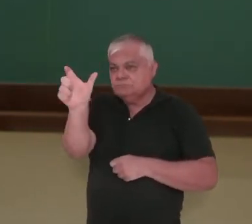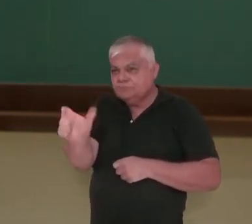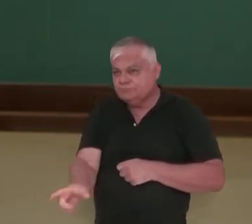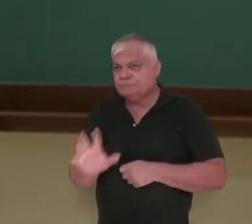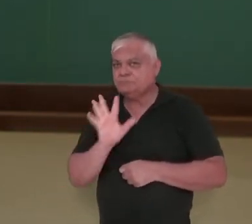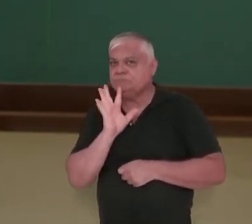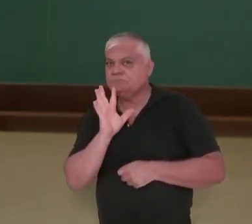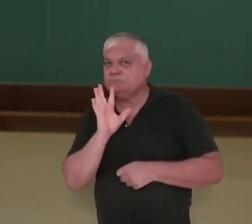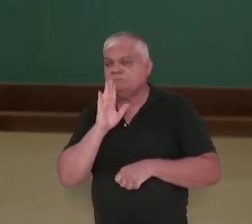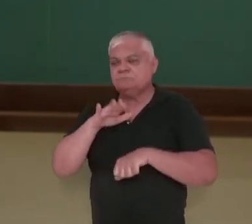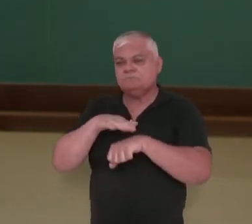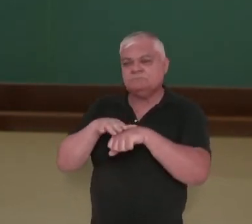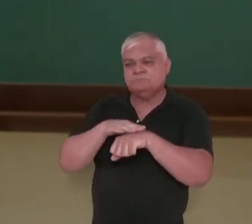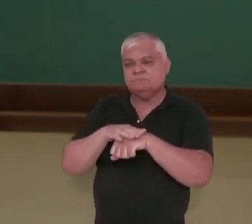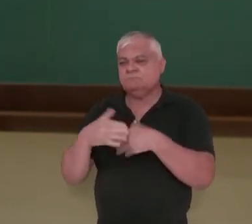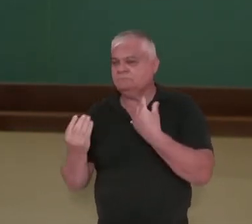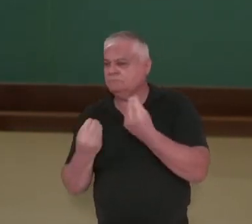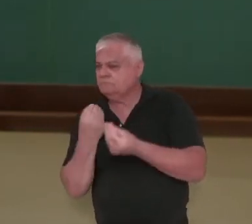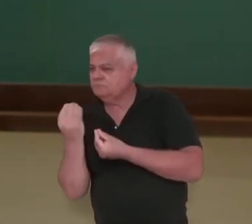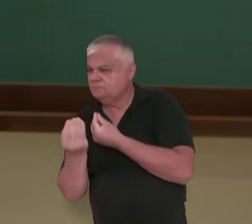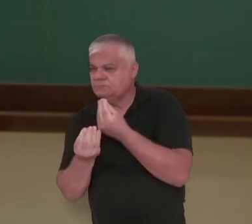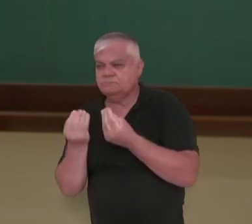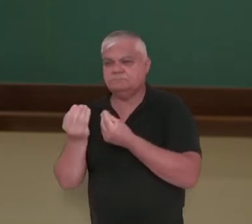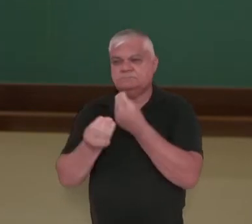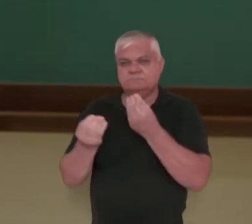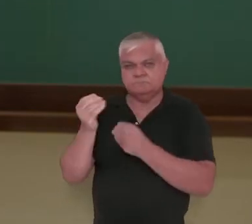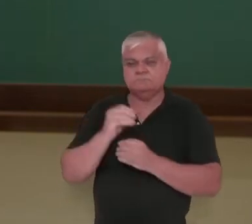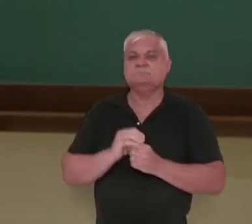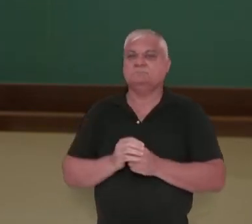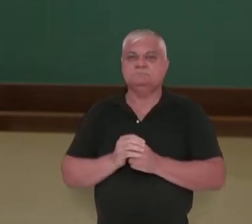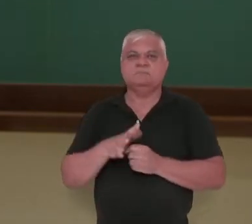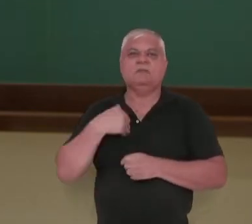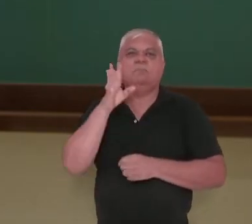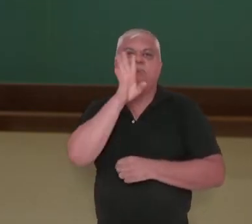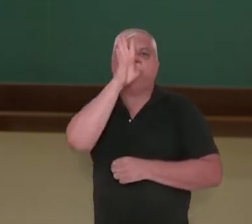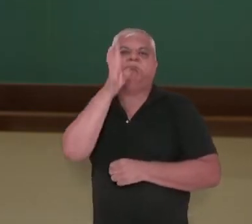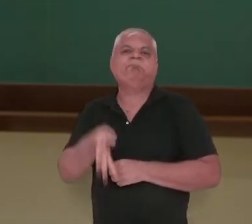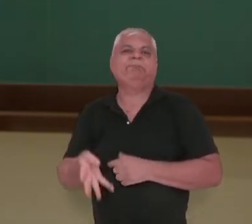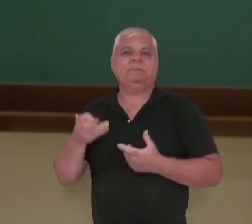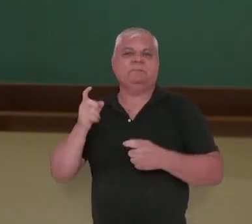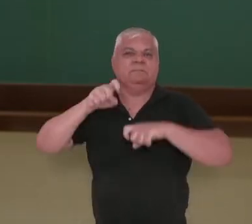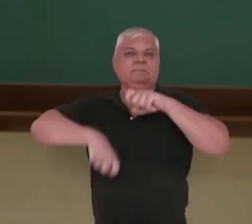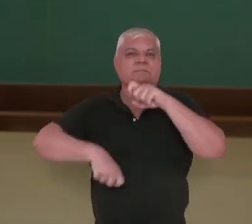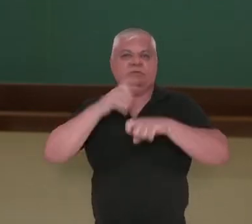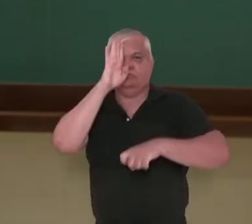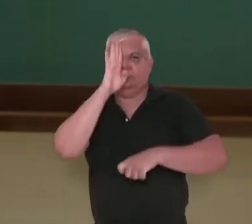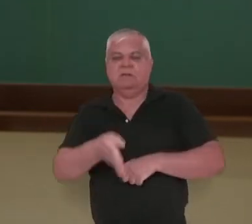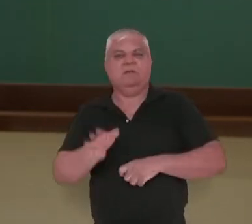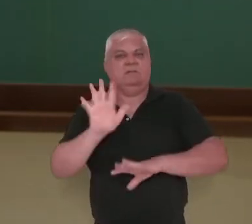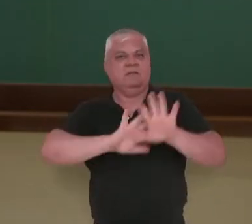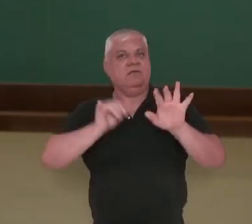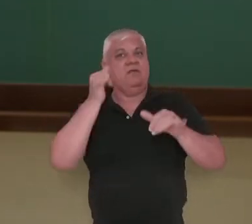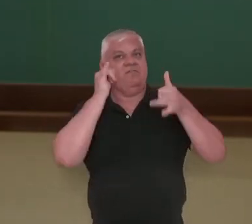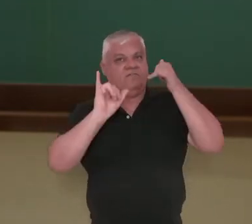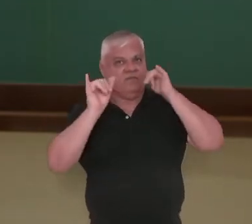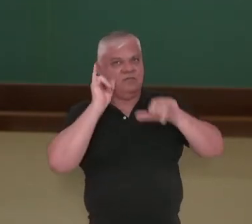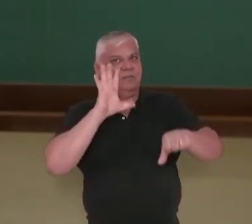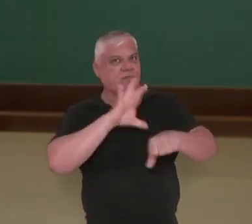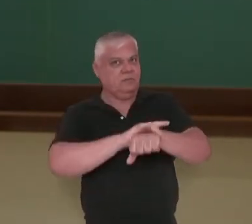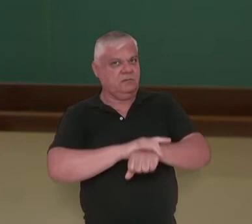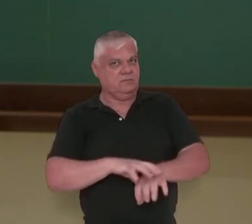conhecimento para poder realizar o ato sexual e não ser acometido pelas infecções sexualmente transmissíveis.